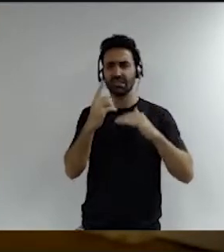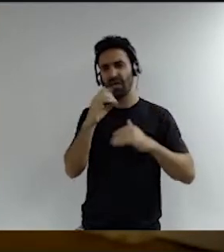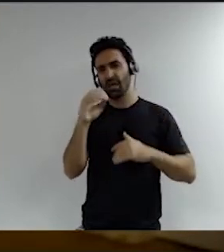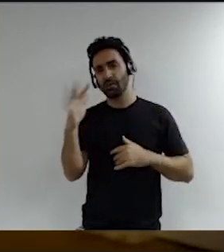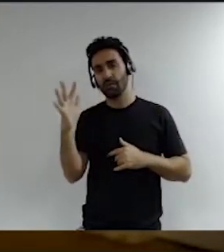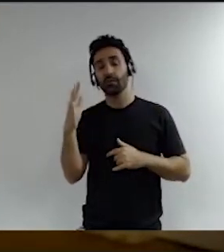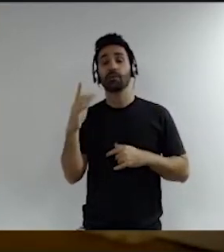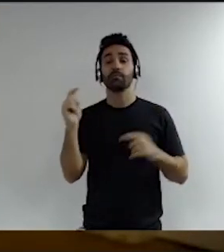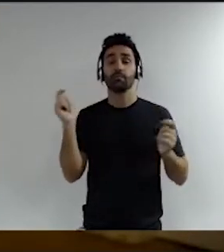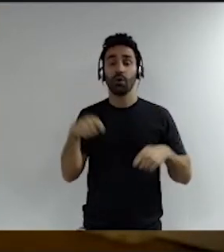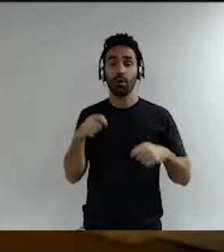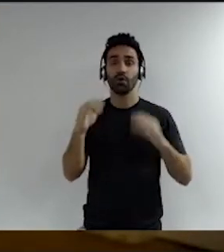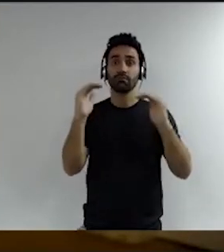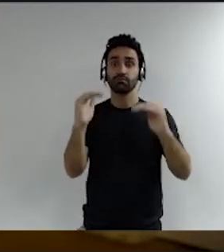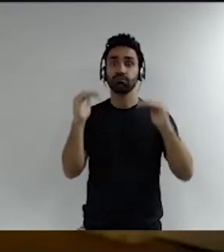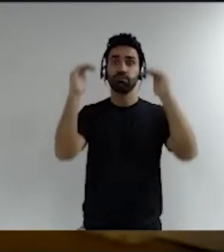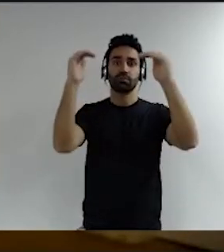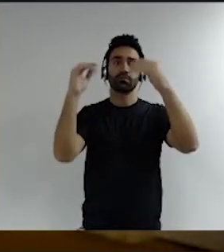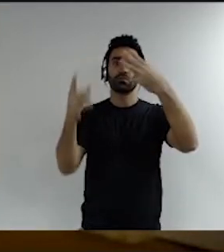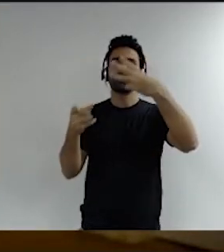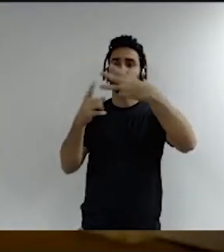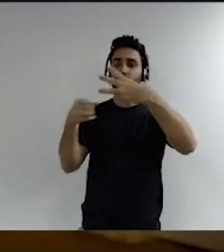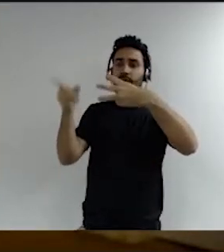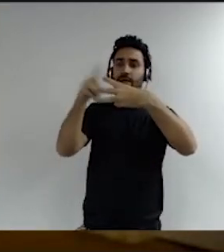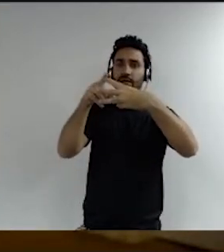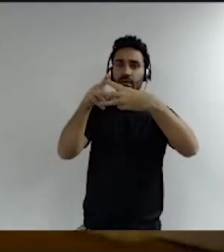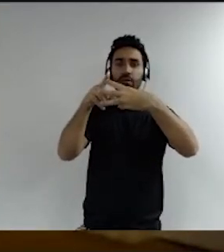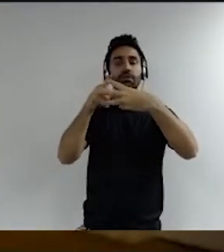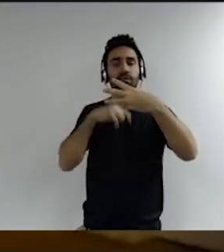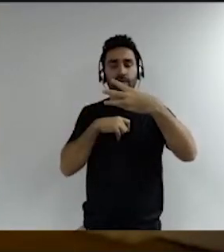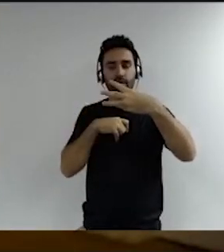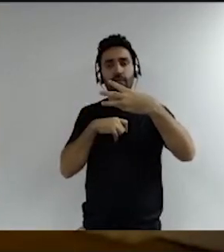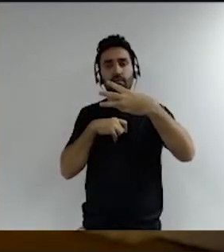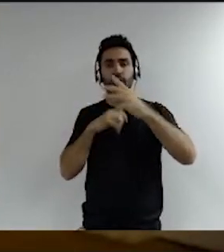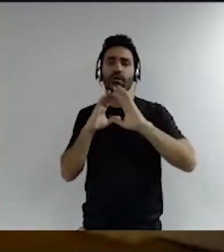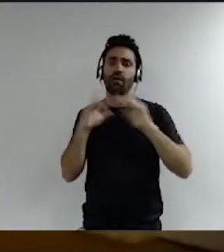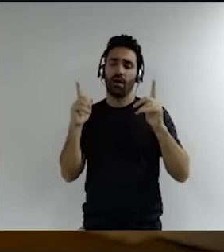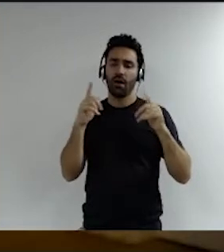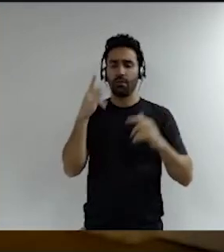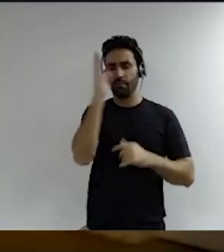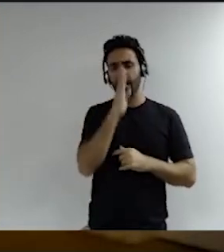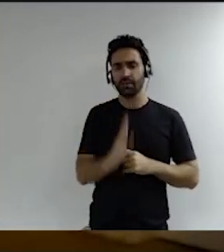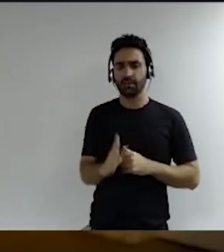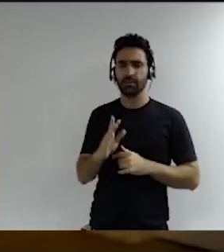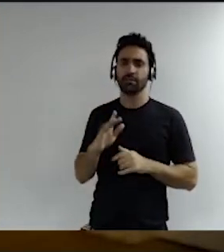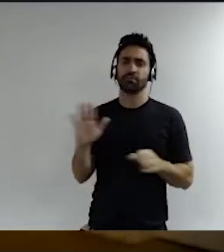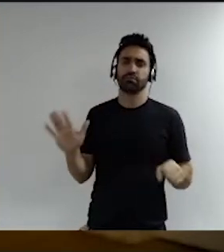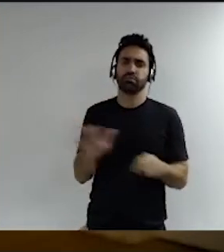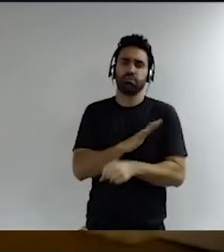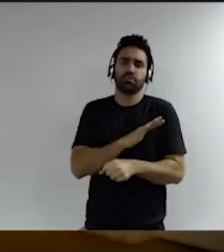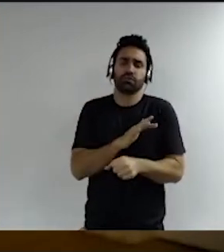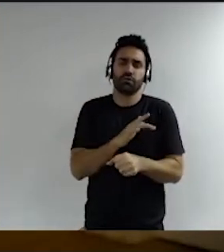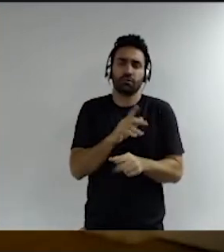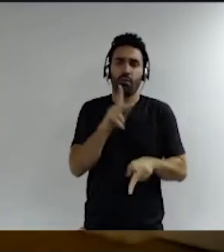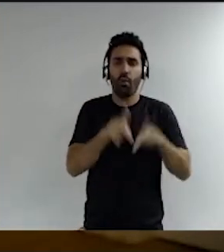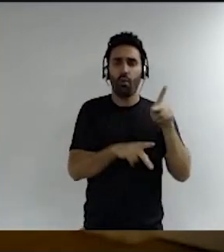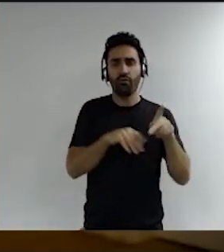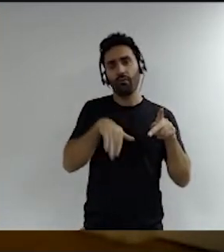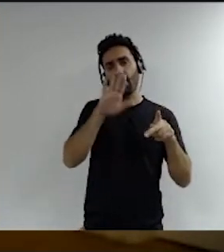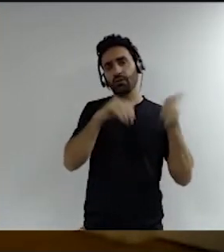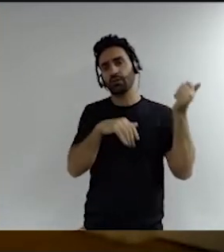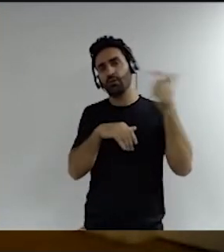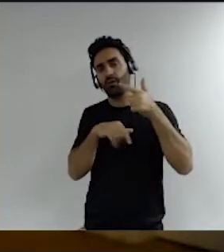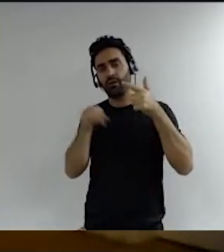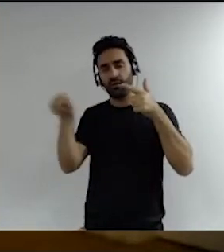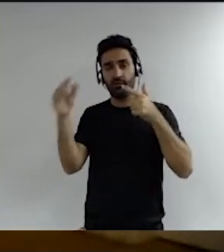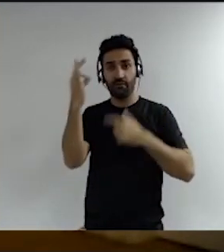atuam na Corte de Cassação. É lógico, nós temos uma população muito maior que a França, nós temos problemas diversos na França. Mas